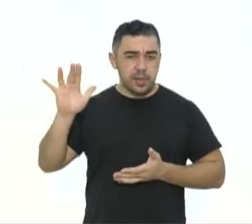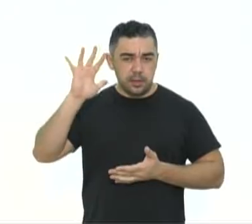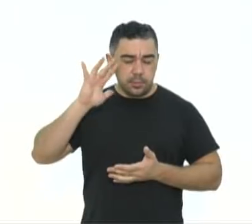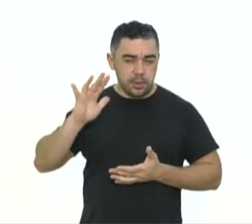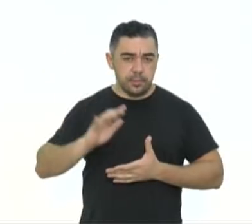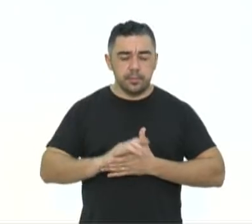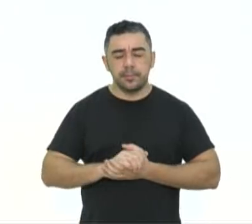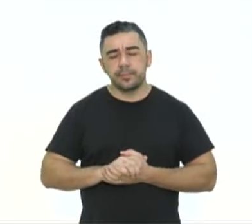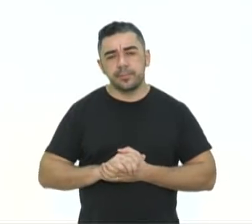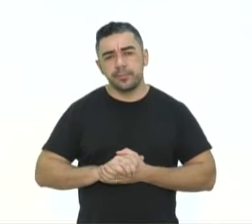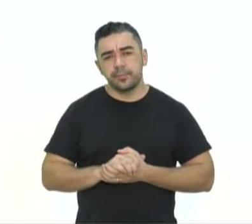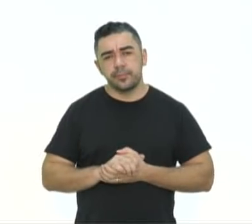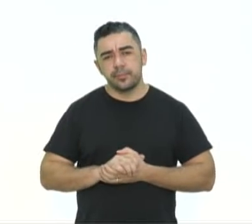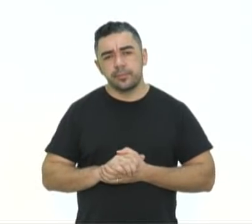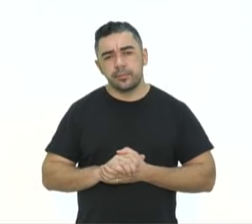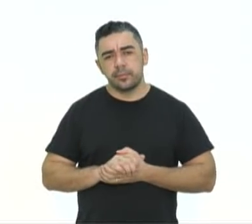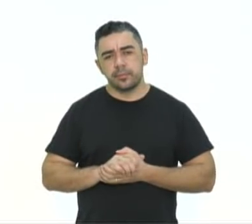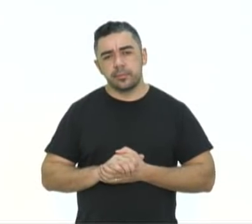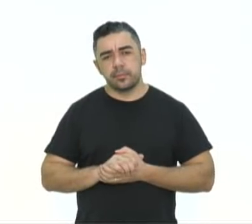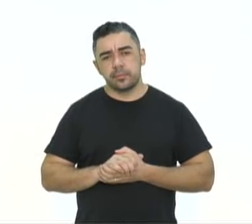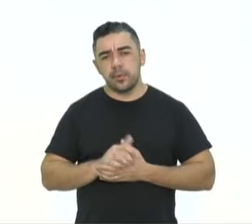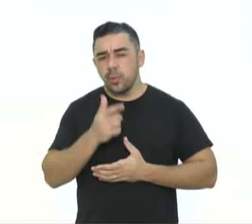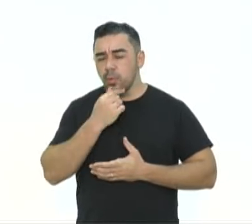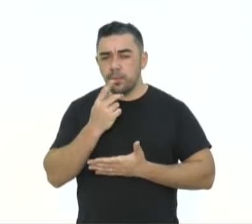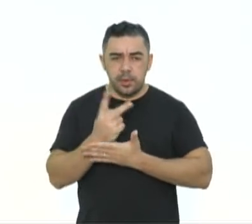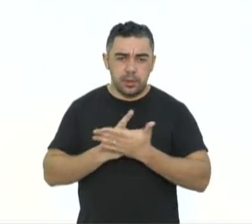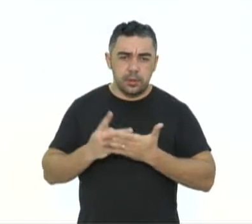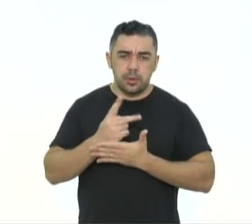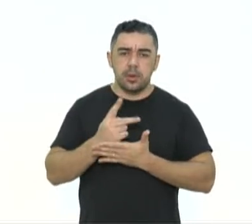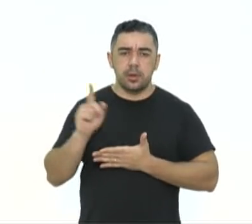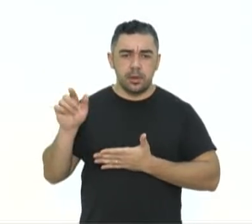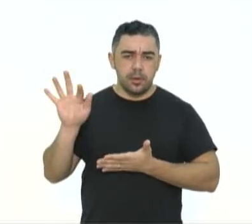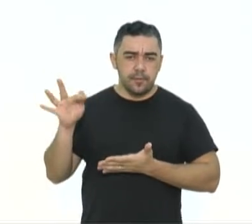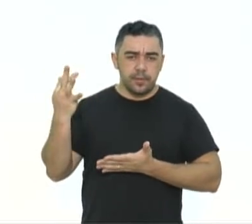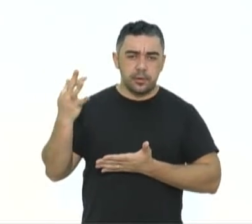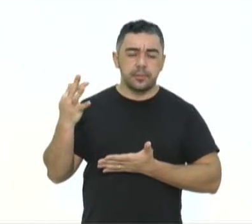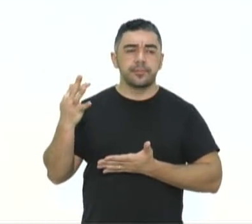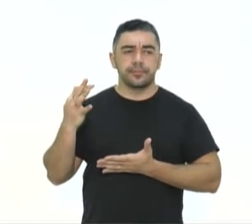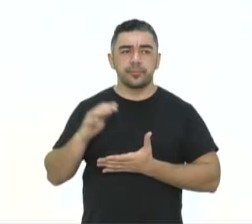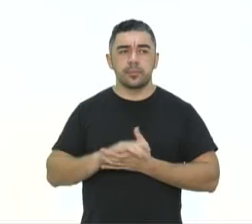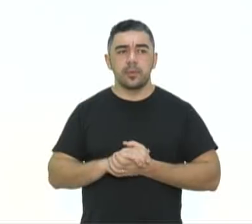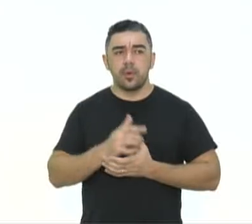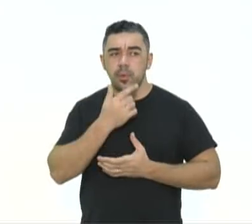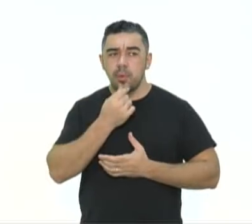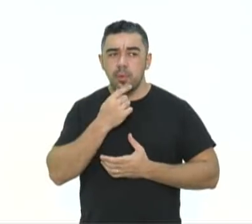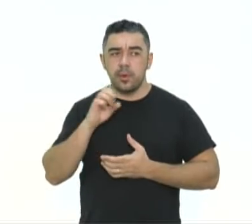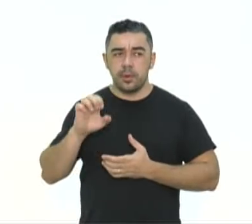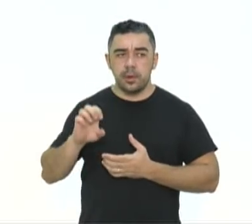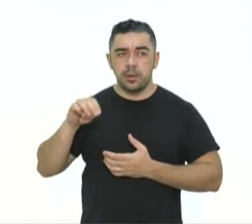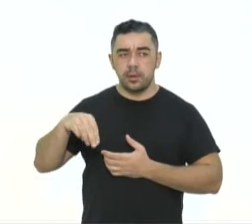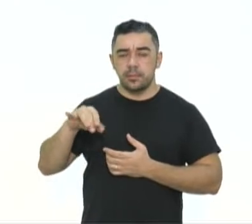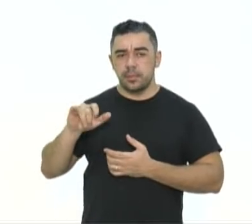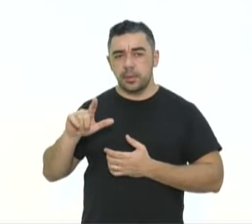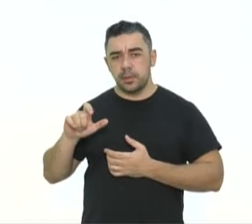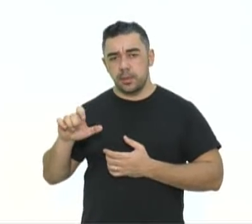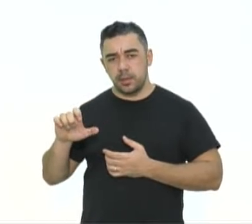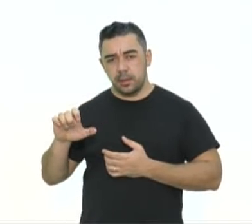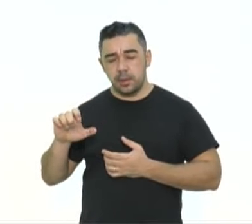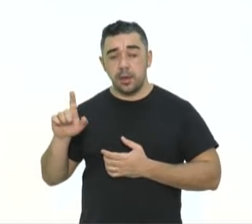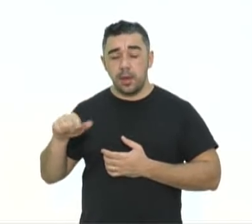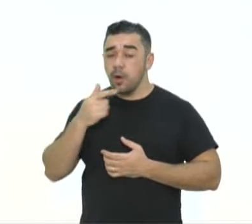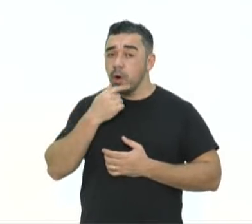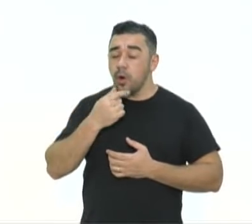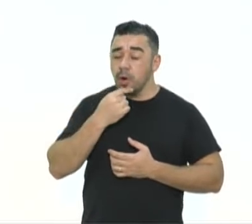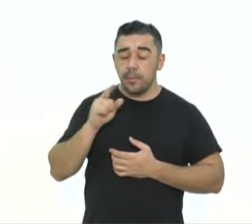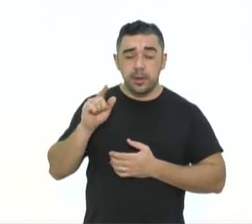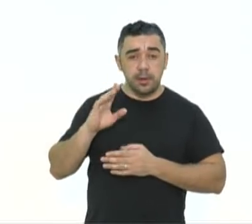tá? Do caricaturista francês Émile Cohl, tido como pai da animação. Cohl